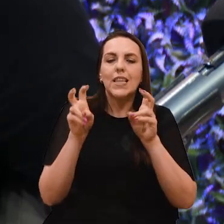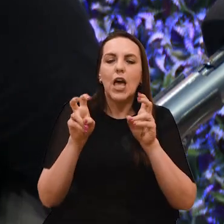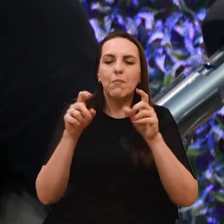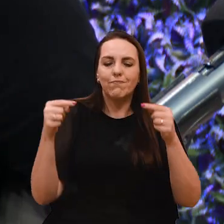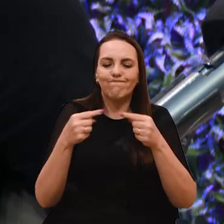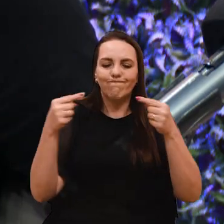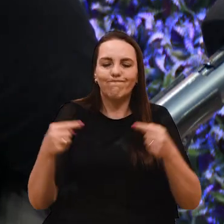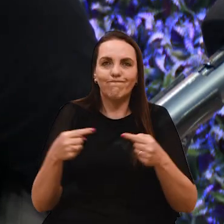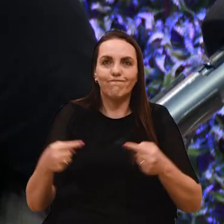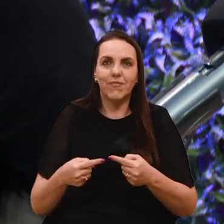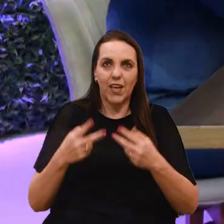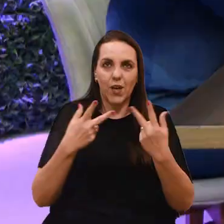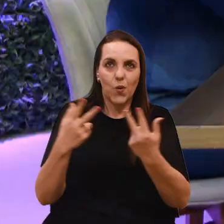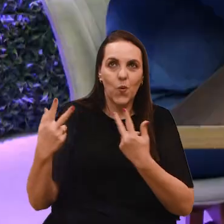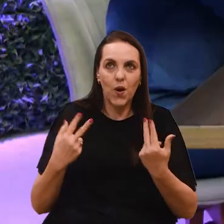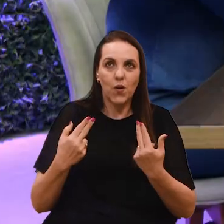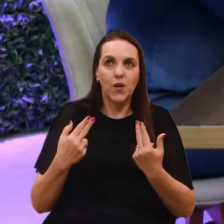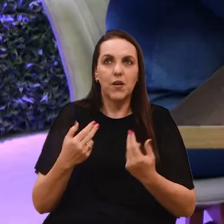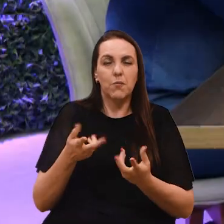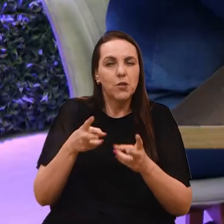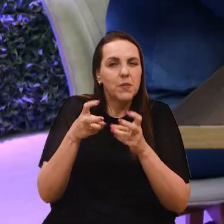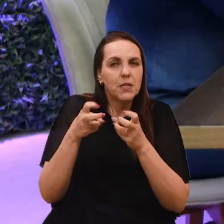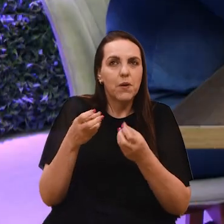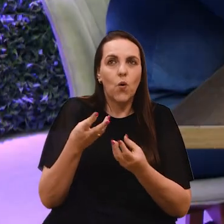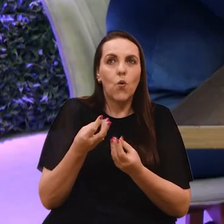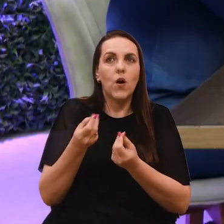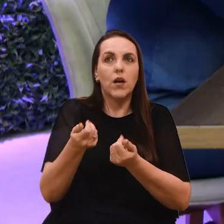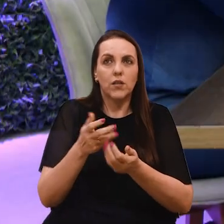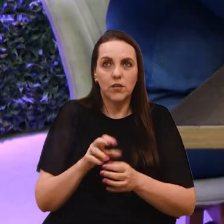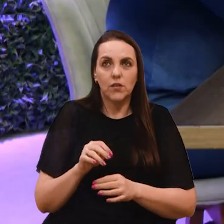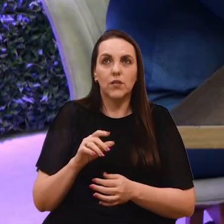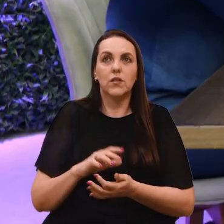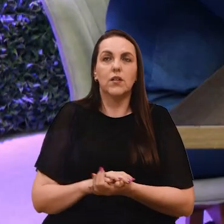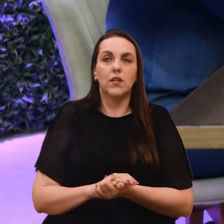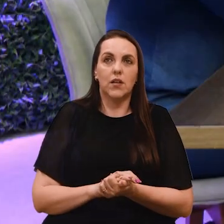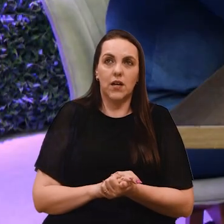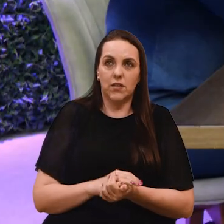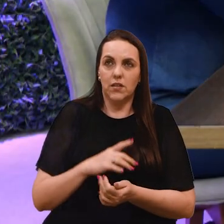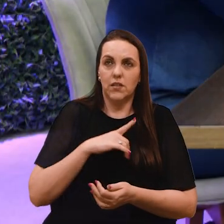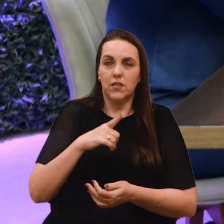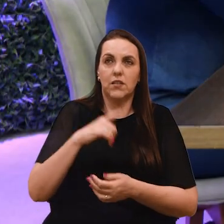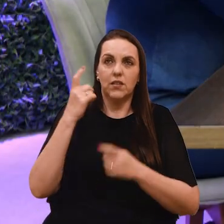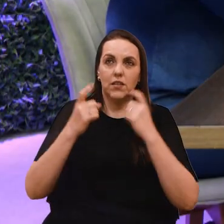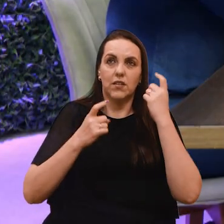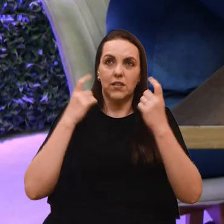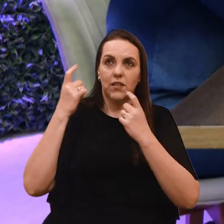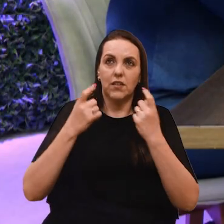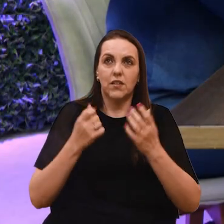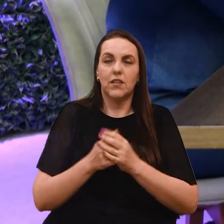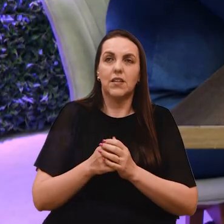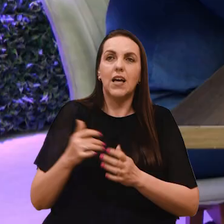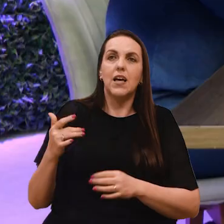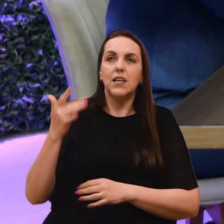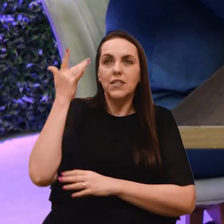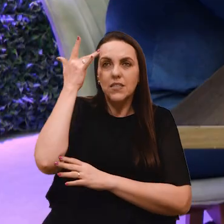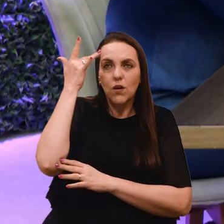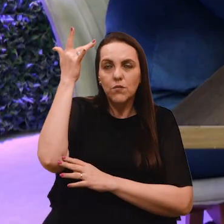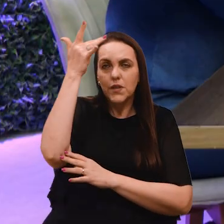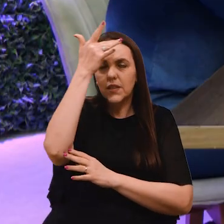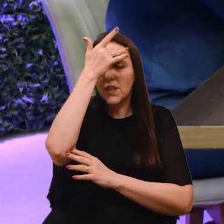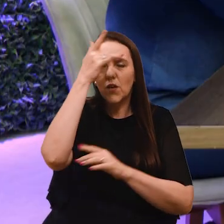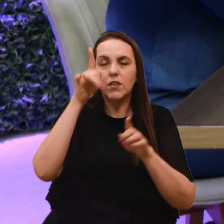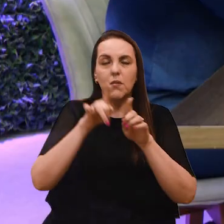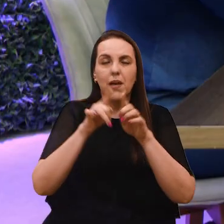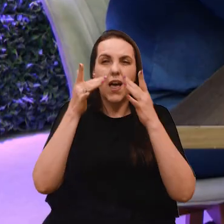assim. Dá para ver o quanto eles estão com algumas preocupações. Por exemplo, da saúde mental, me chama a